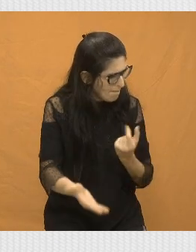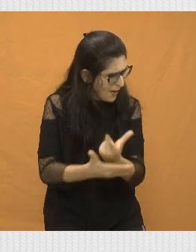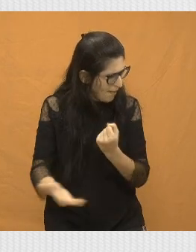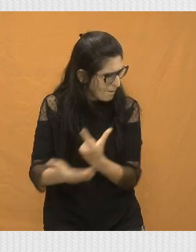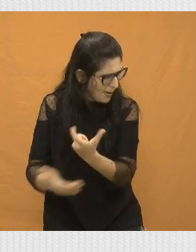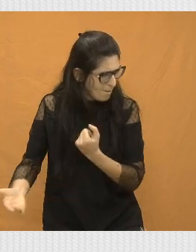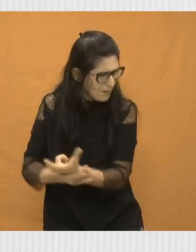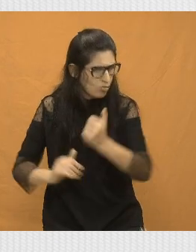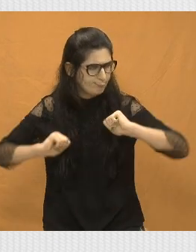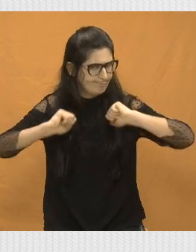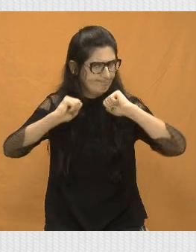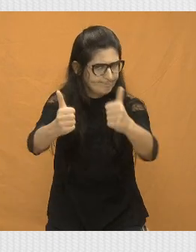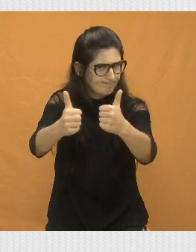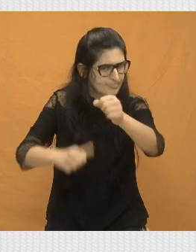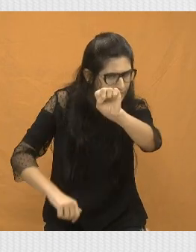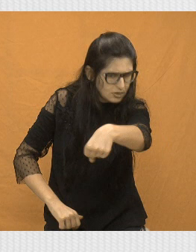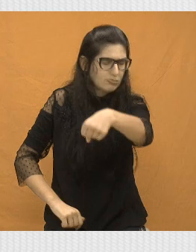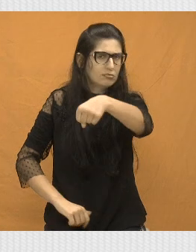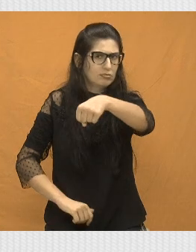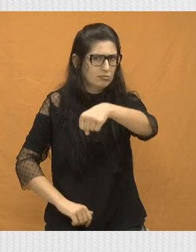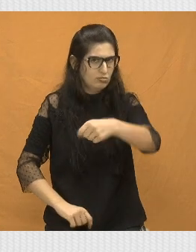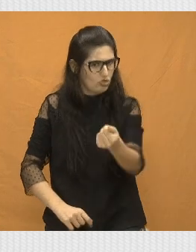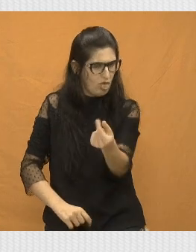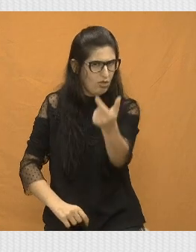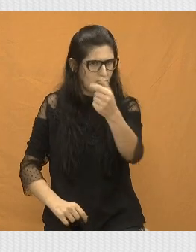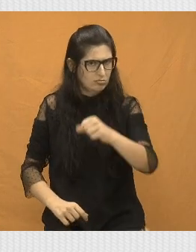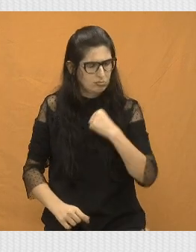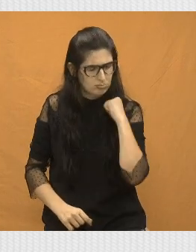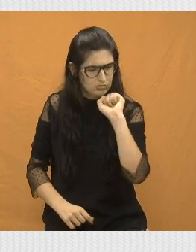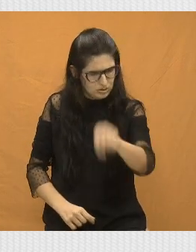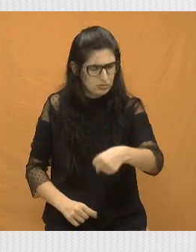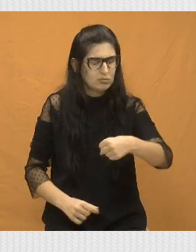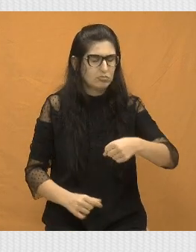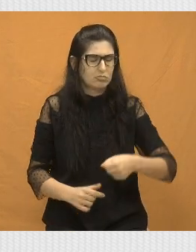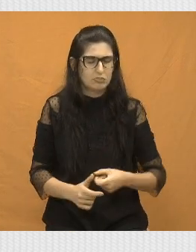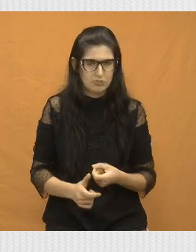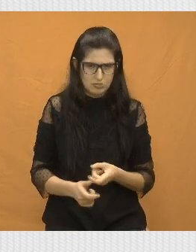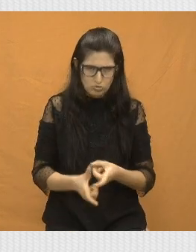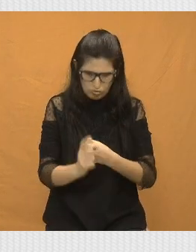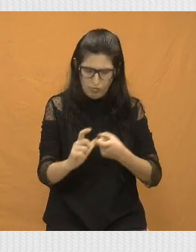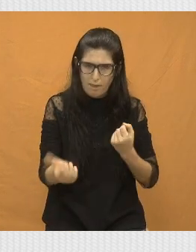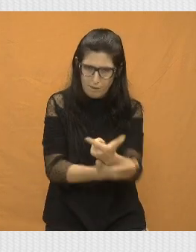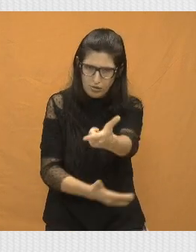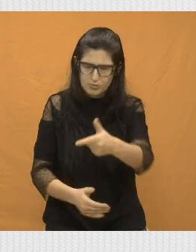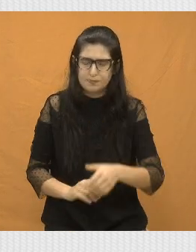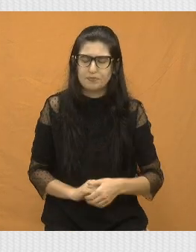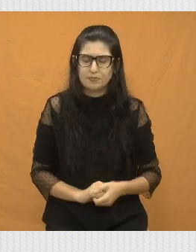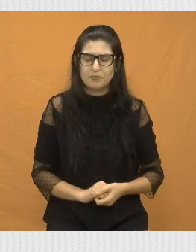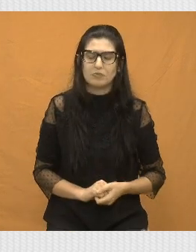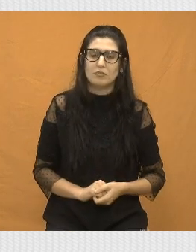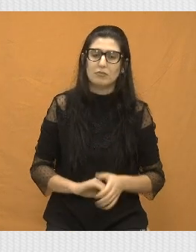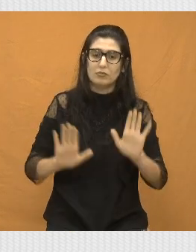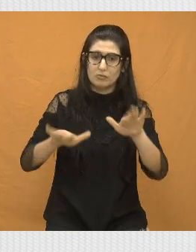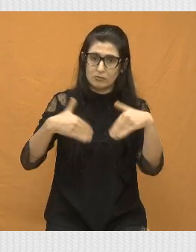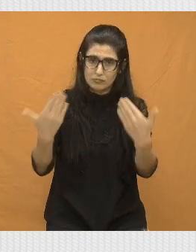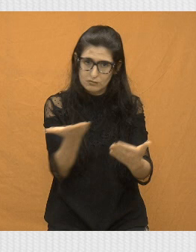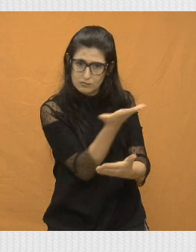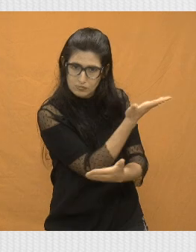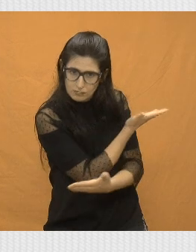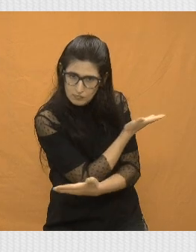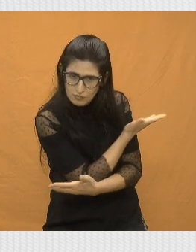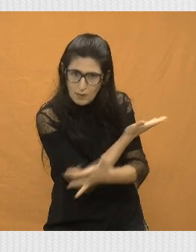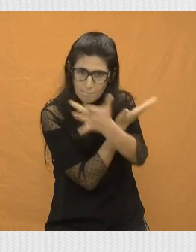empréstimos. E outras despesas correntes, aqui você pode encartar como serviços de